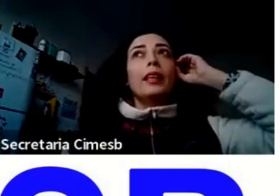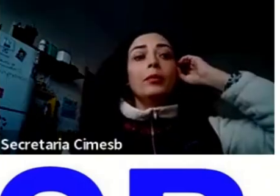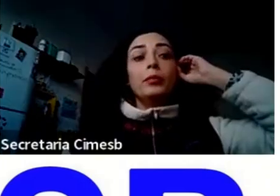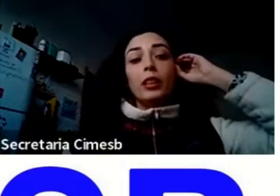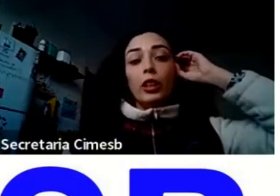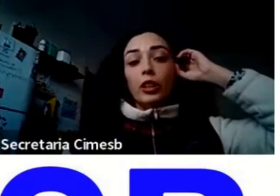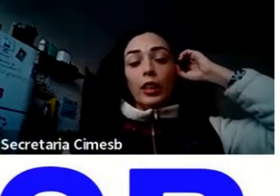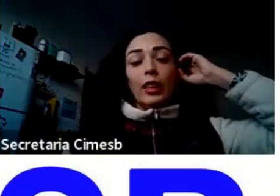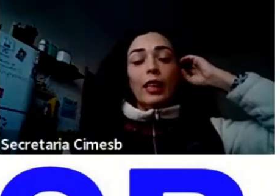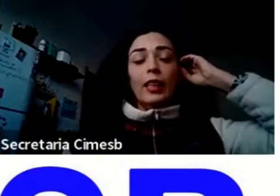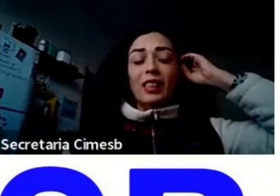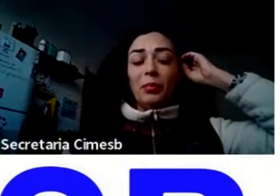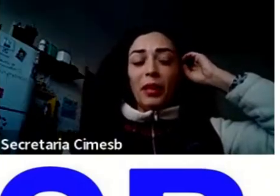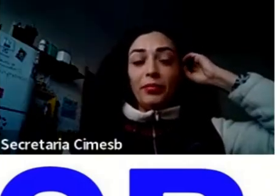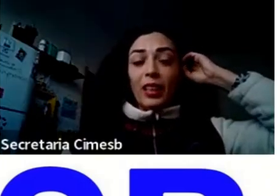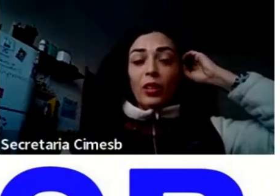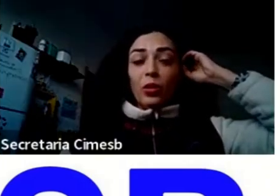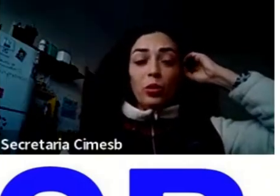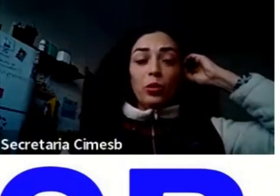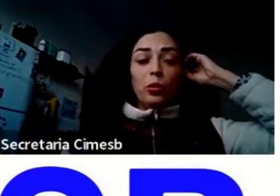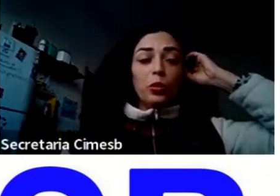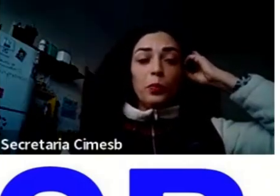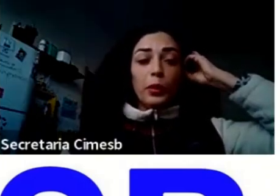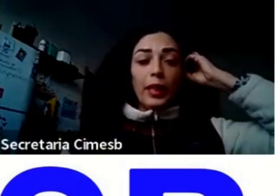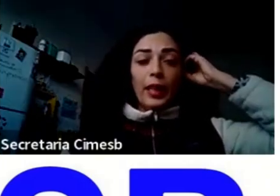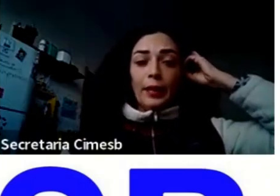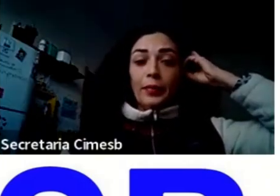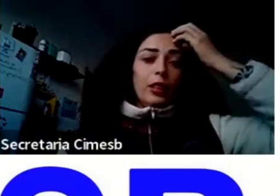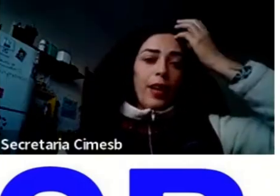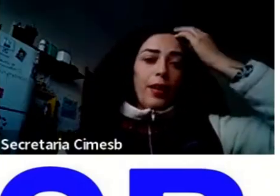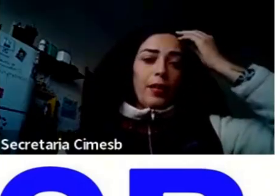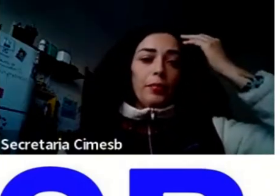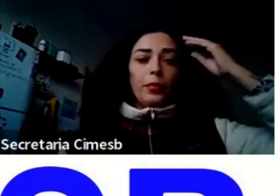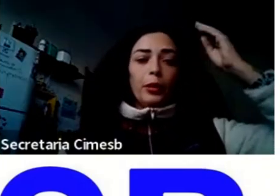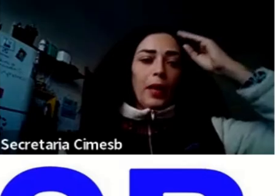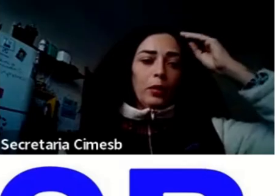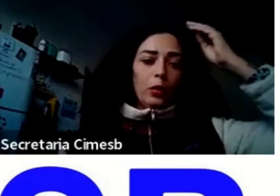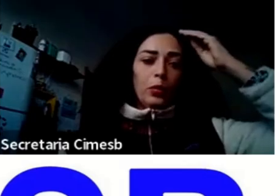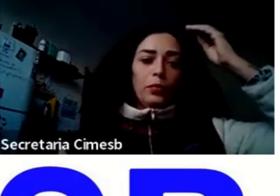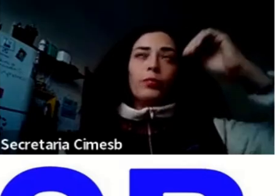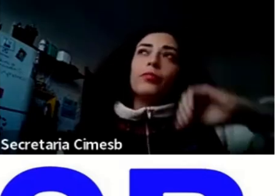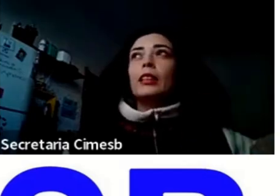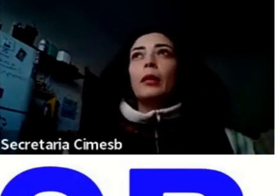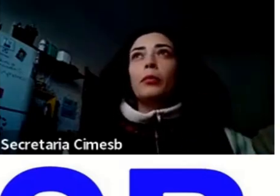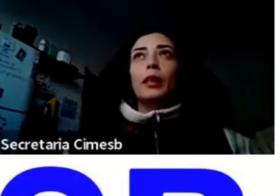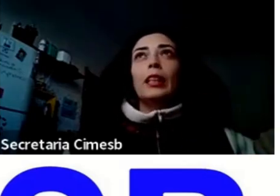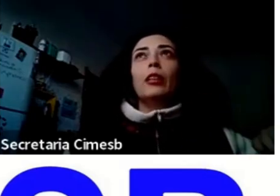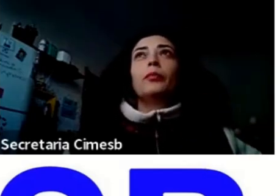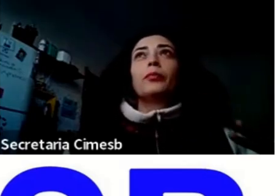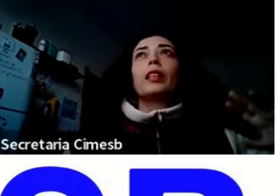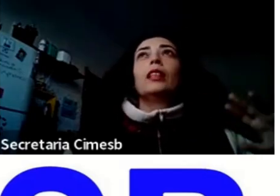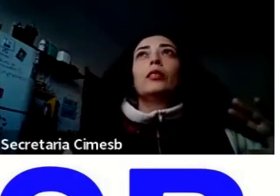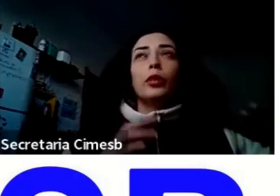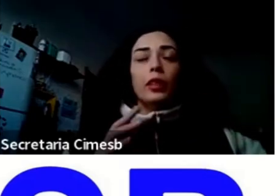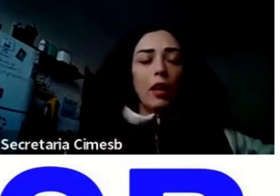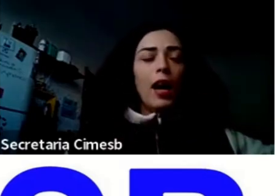O aparelho, muita gente aqui reclama os surdos, porque se tiver muito barulho, por exemplo, aqui,